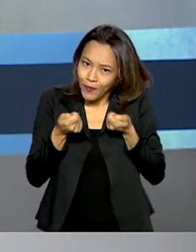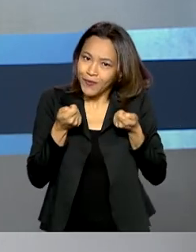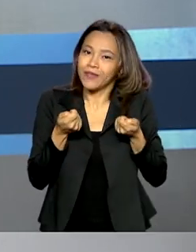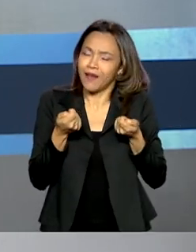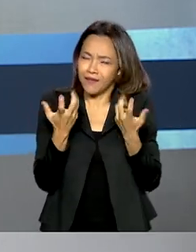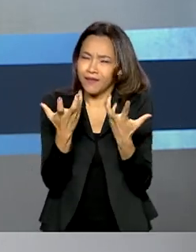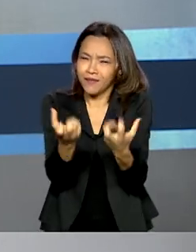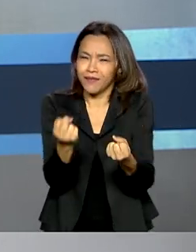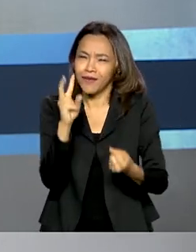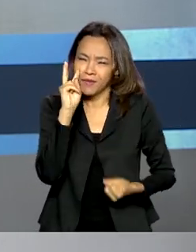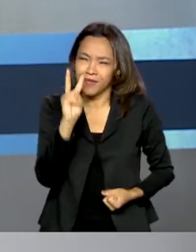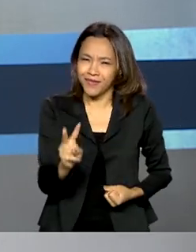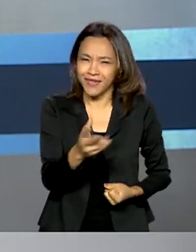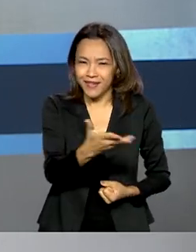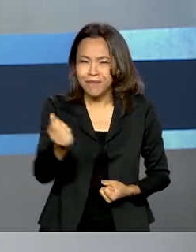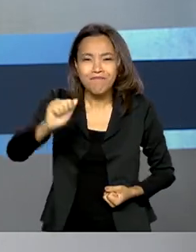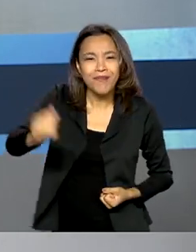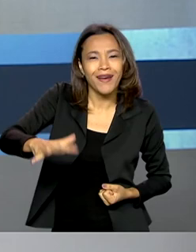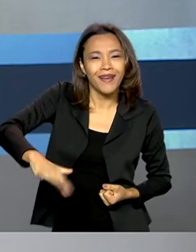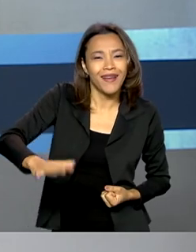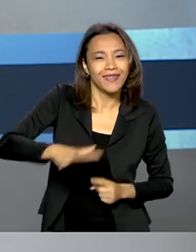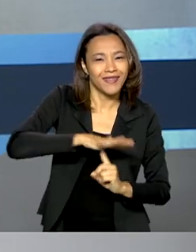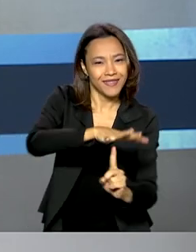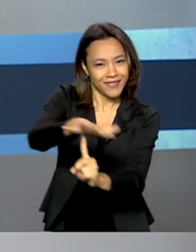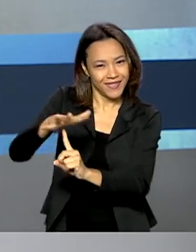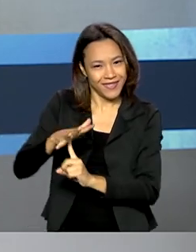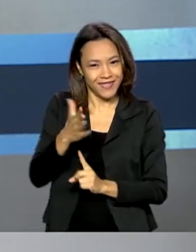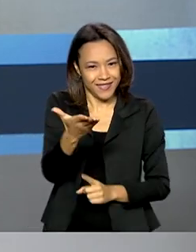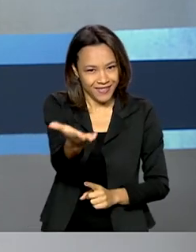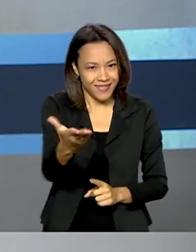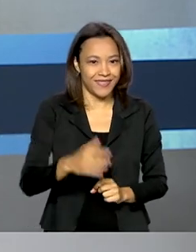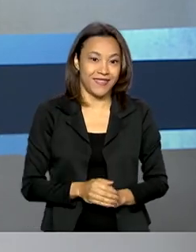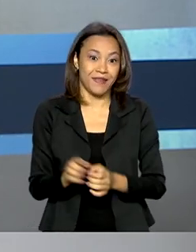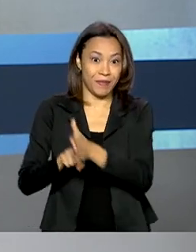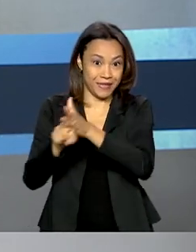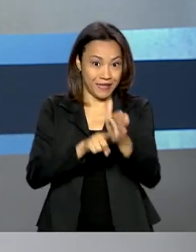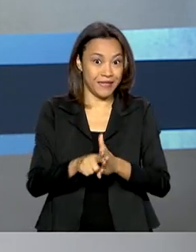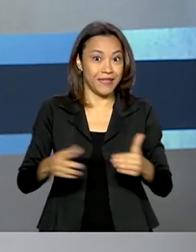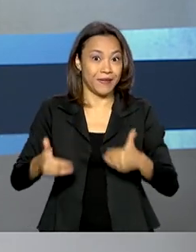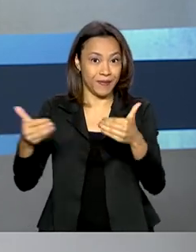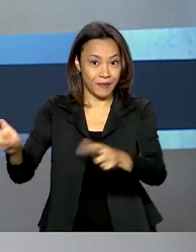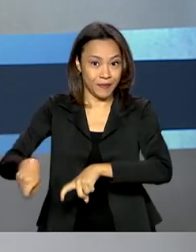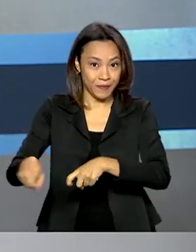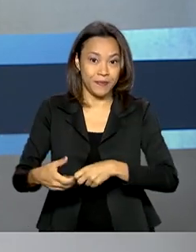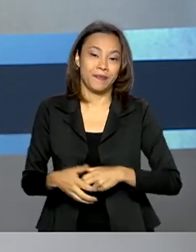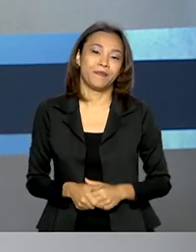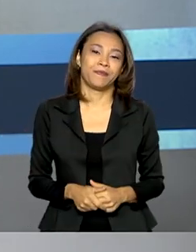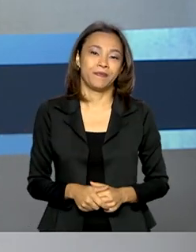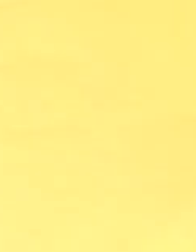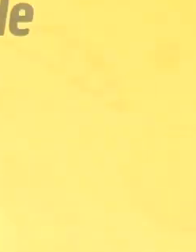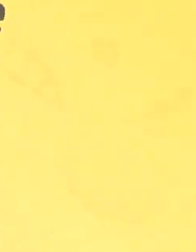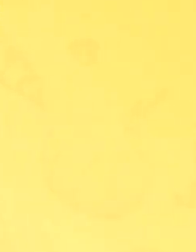Vamos conferir o que anda mais barato nas feiras, segundo o levantamento do Ministério da Agricultura.